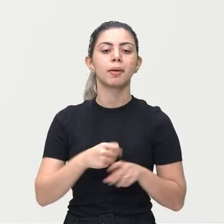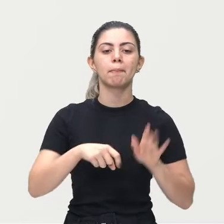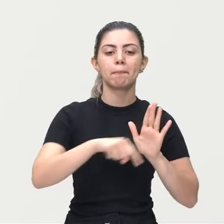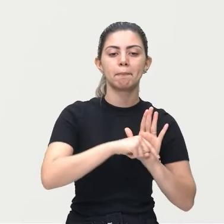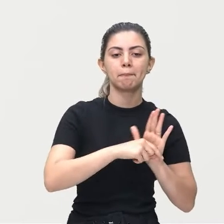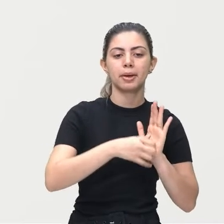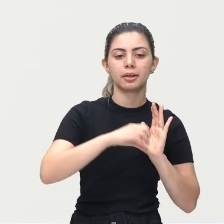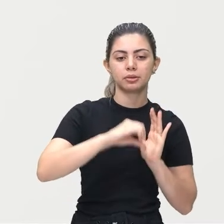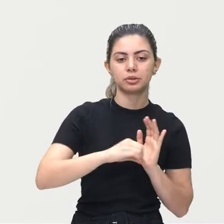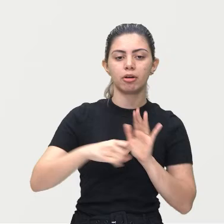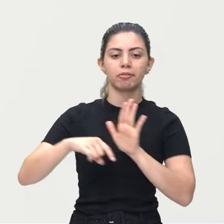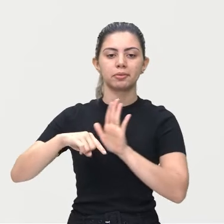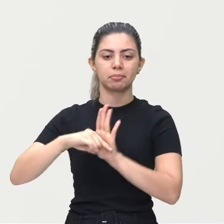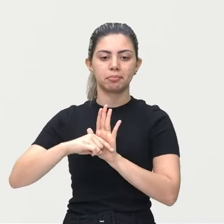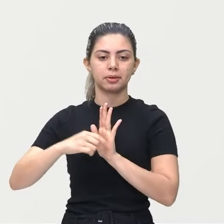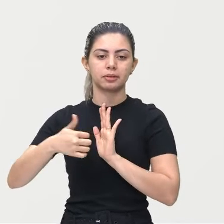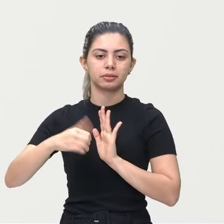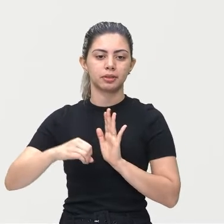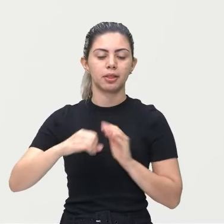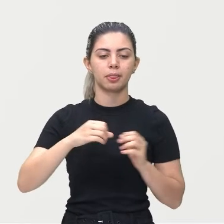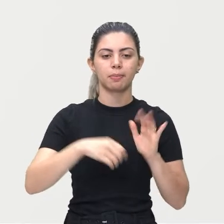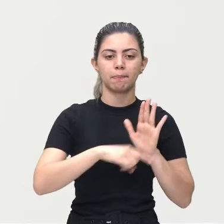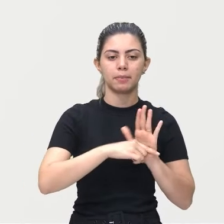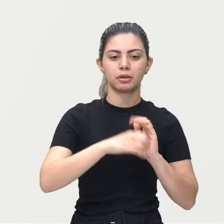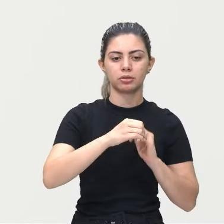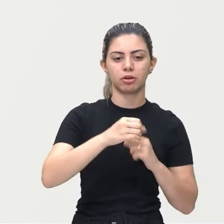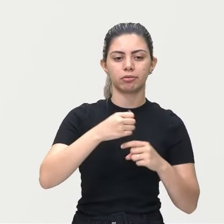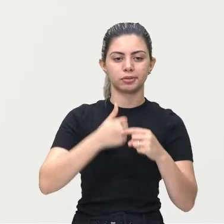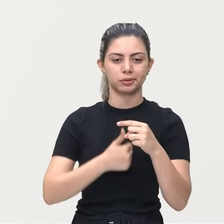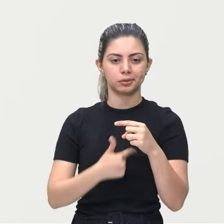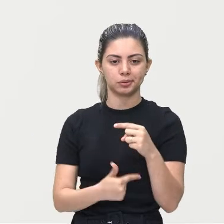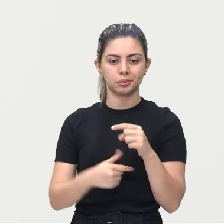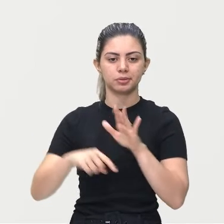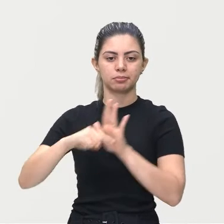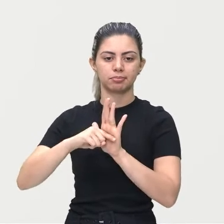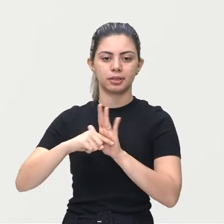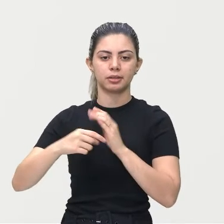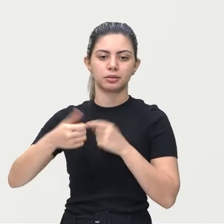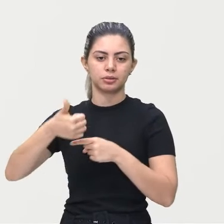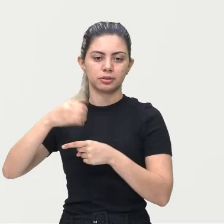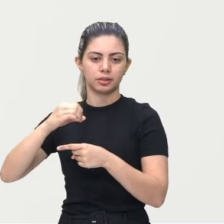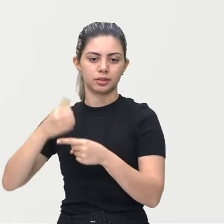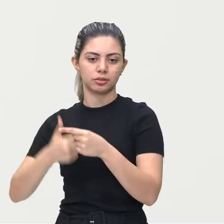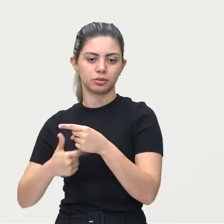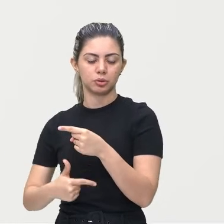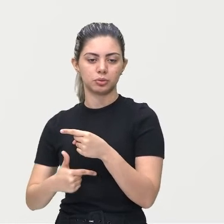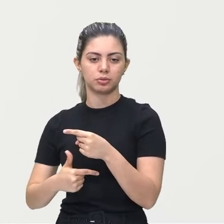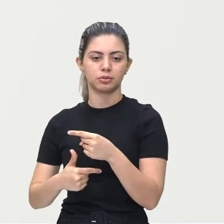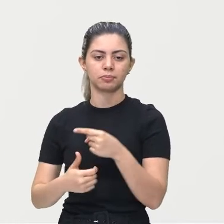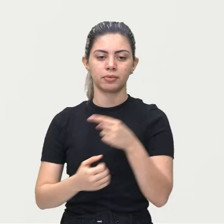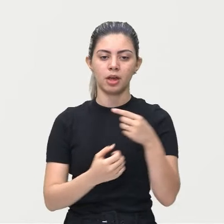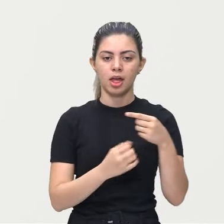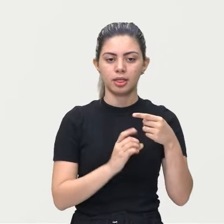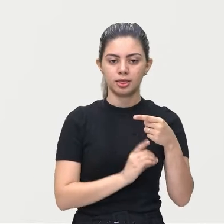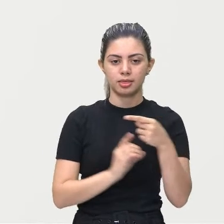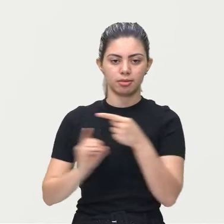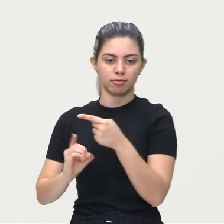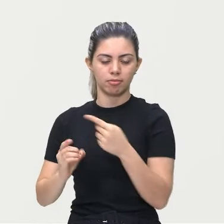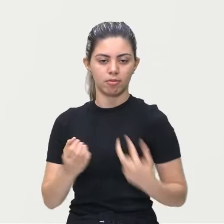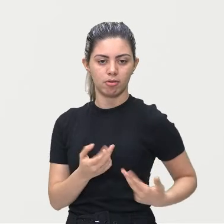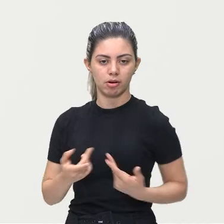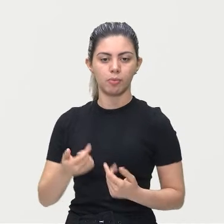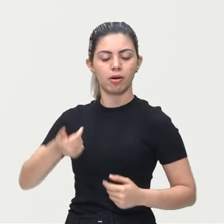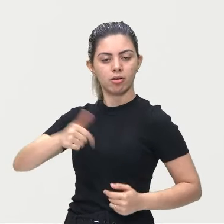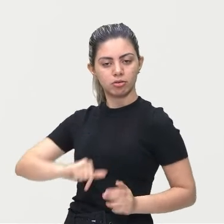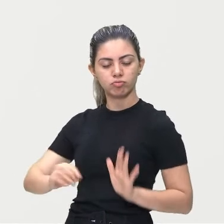9 dozeavos, menos 10 dozeavos. Os denominadores são iguais, então você vai repetir, ó, e vai